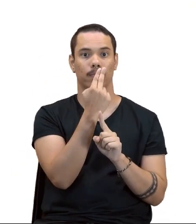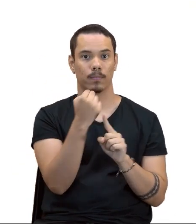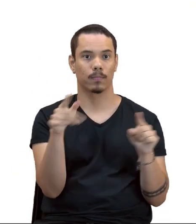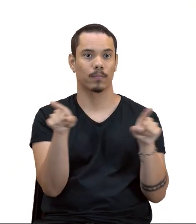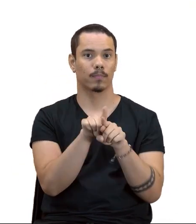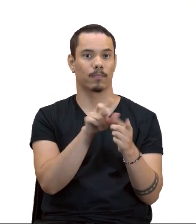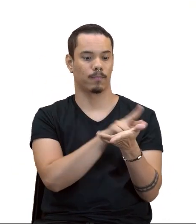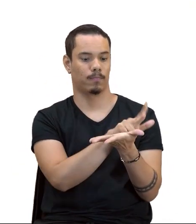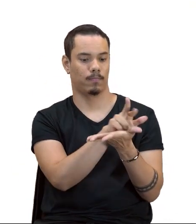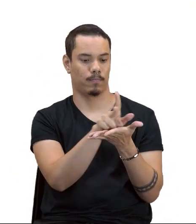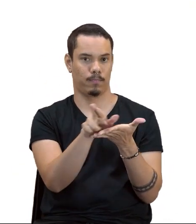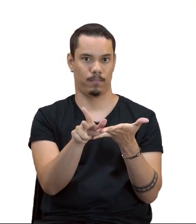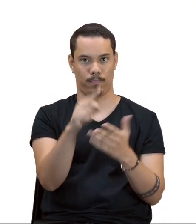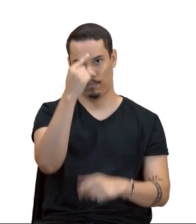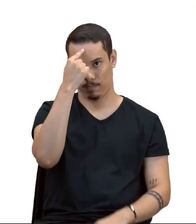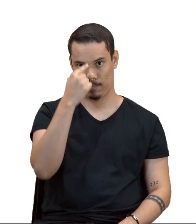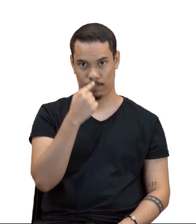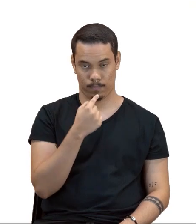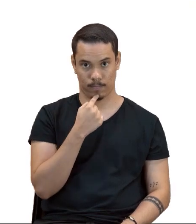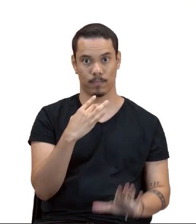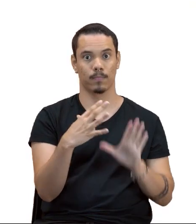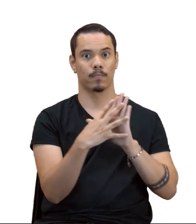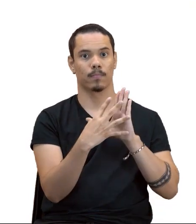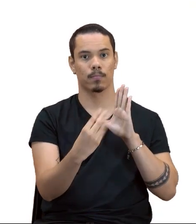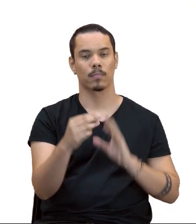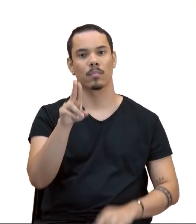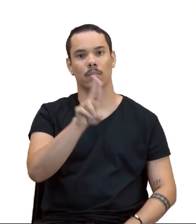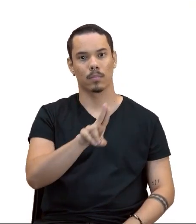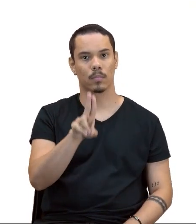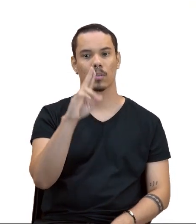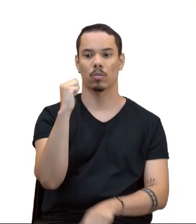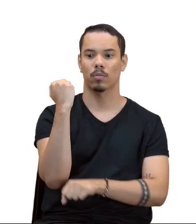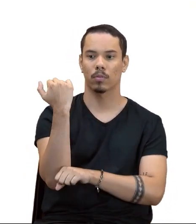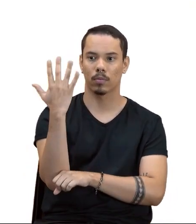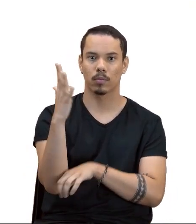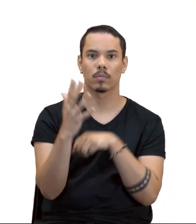espécies. Padrões de uso da floresta úmida